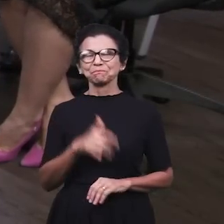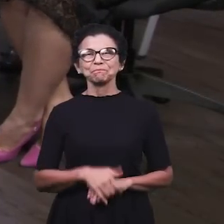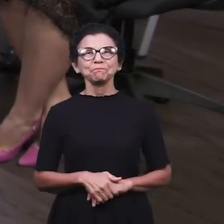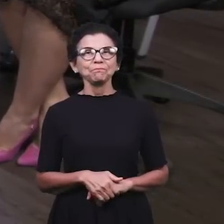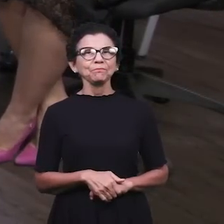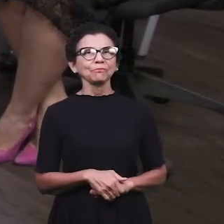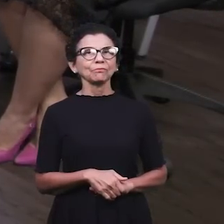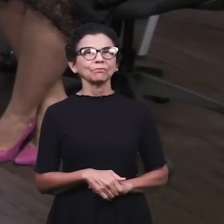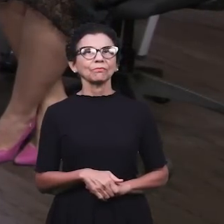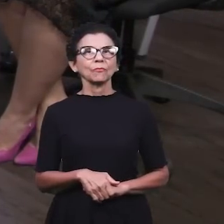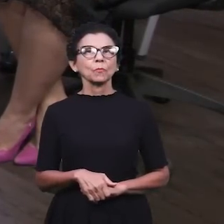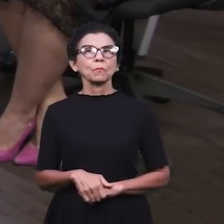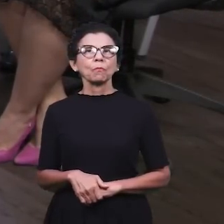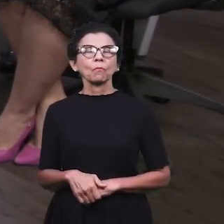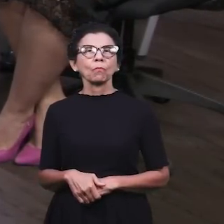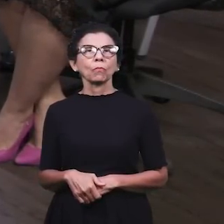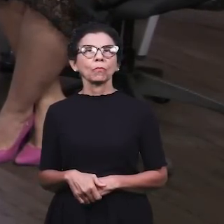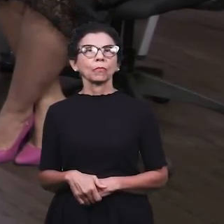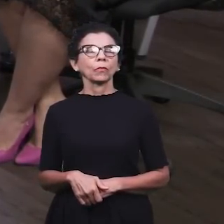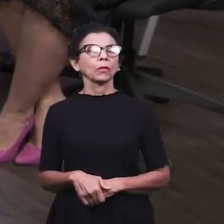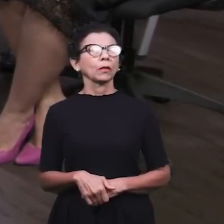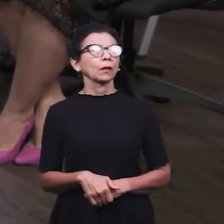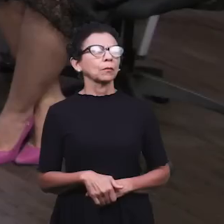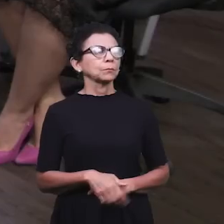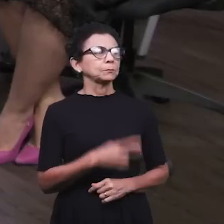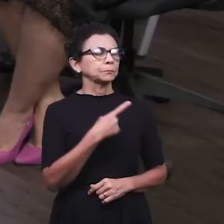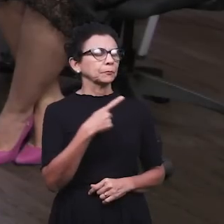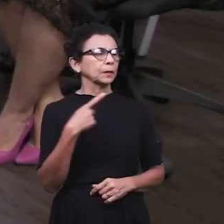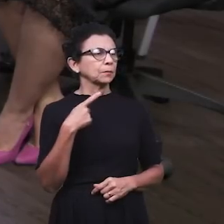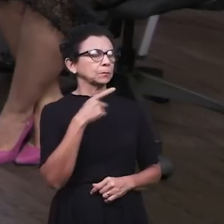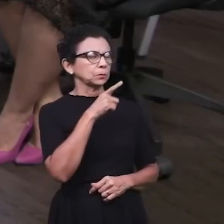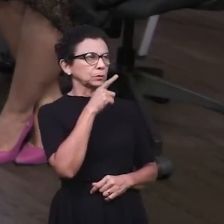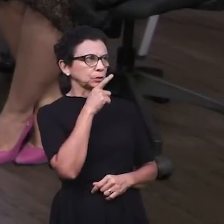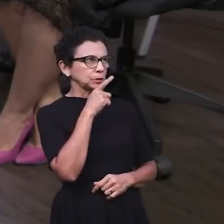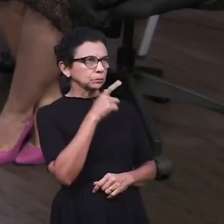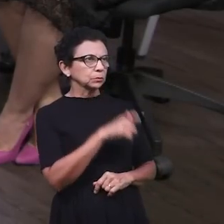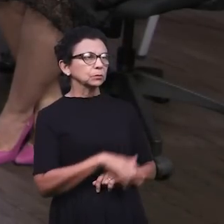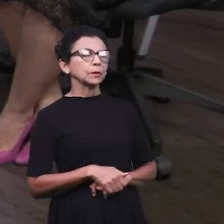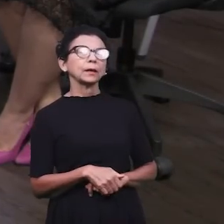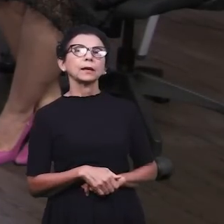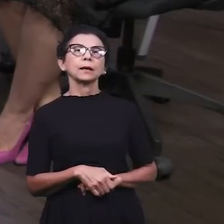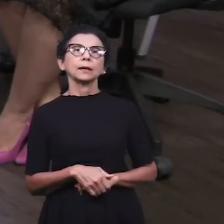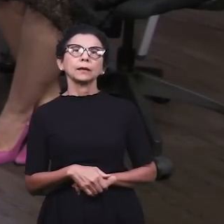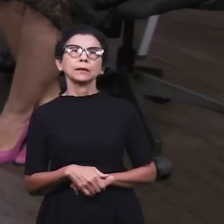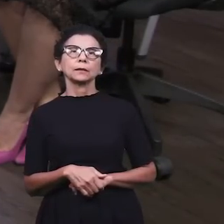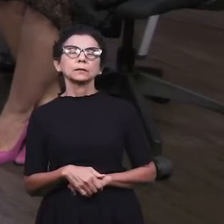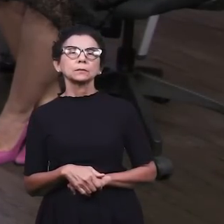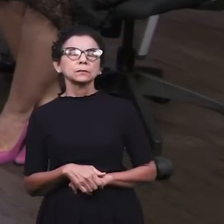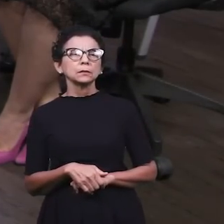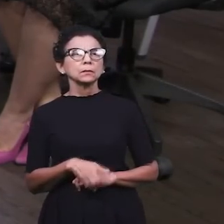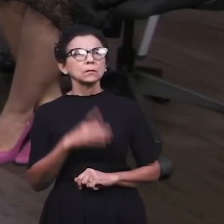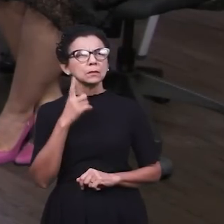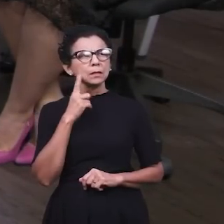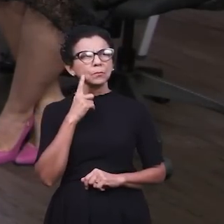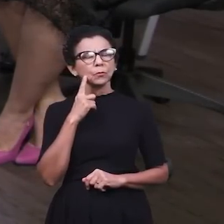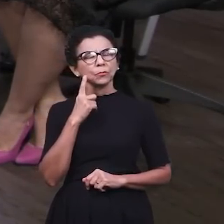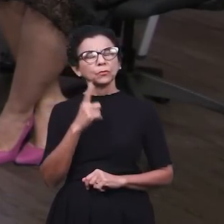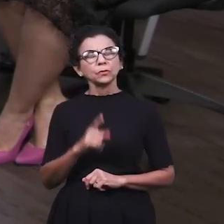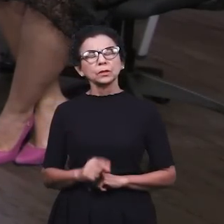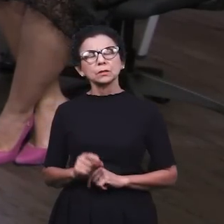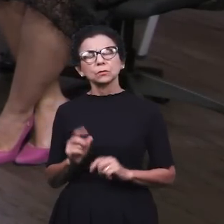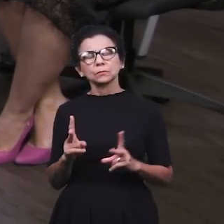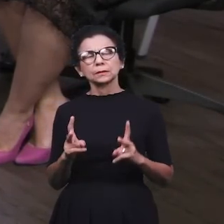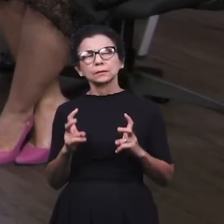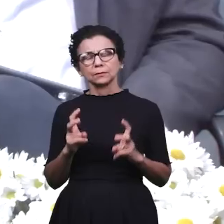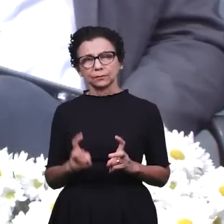Pastor Gilson, a gente tem visto essa operação, aliás, a maneira como o Espírito Santo tem operado, sobretudo